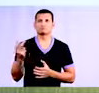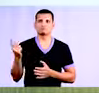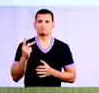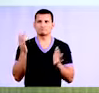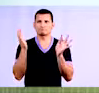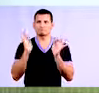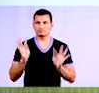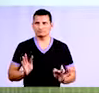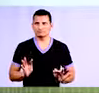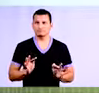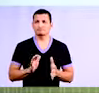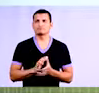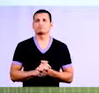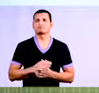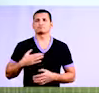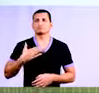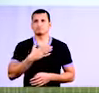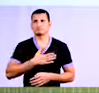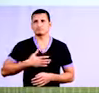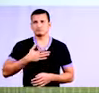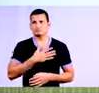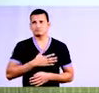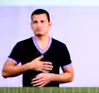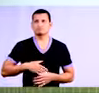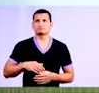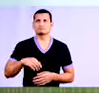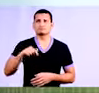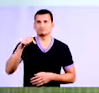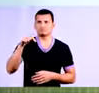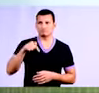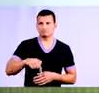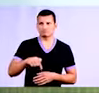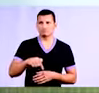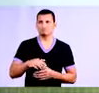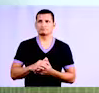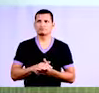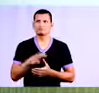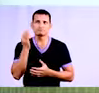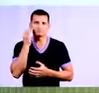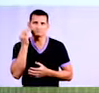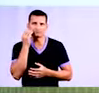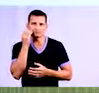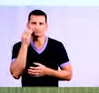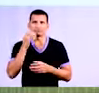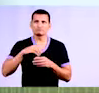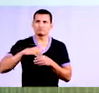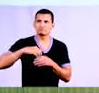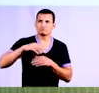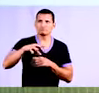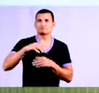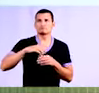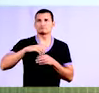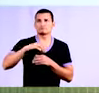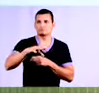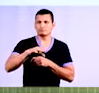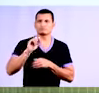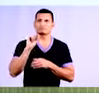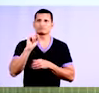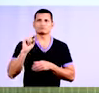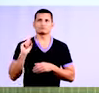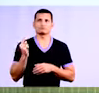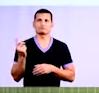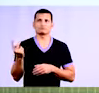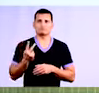muito felizes e gratificados por estarmos aqui tentando passar o que a gente aprendeu ao longo de nossas vidas de estudo